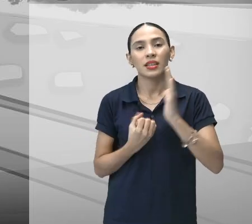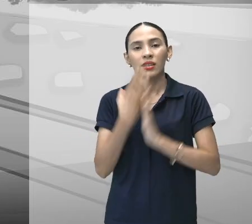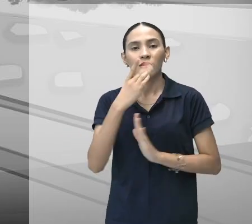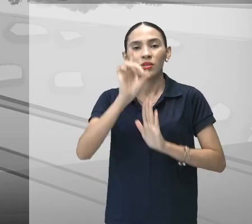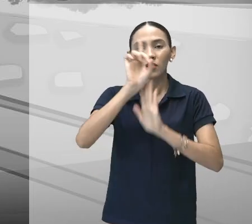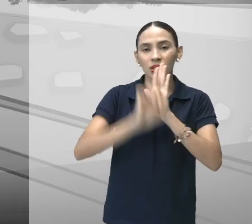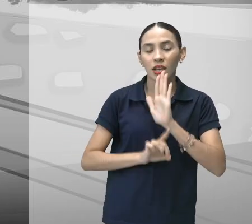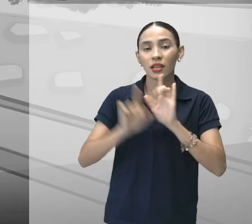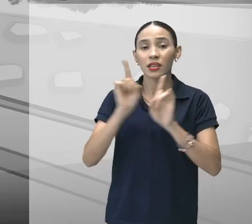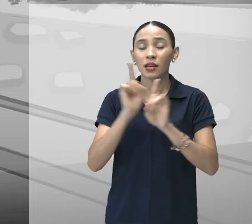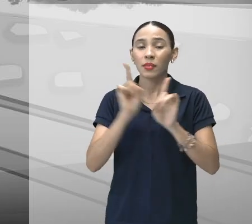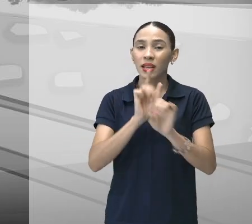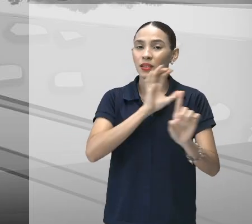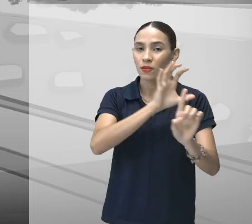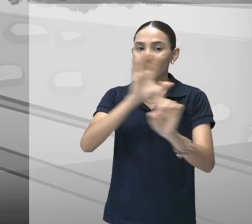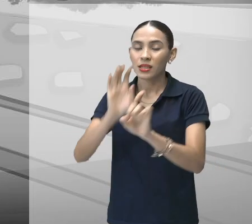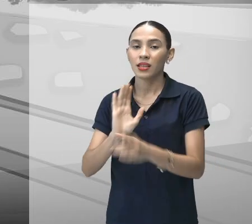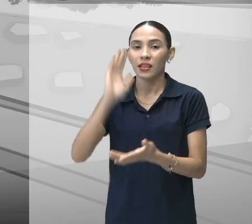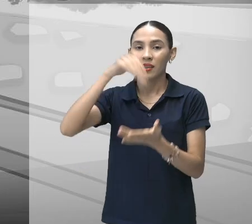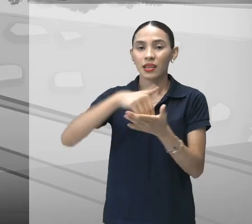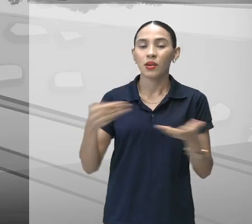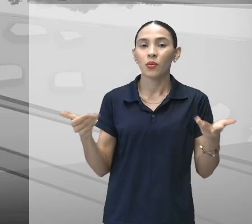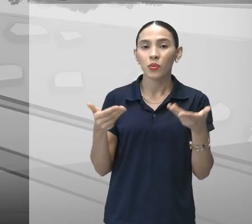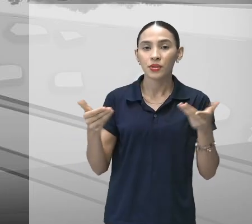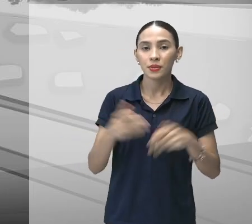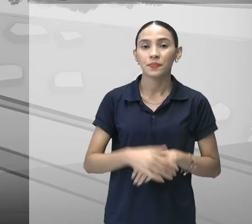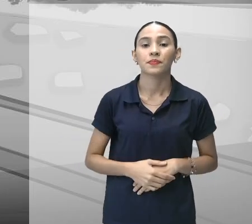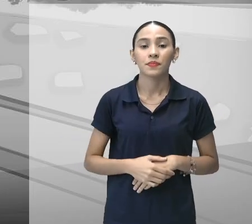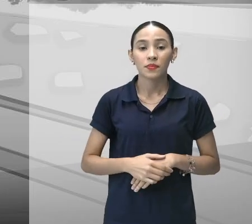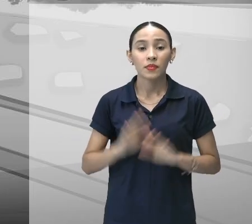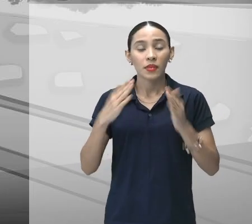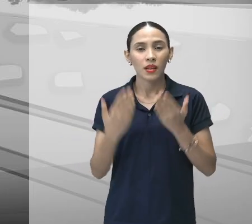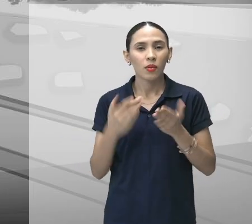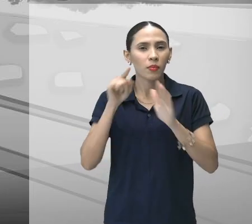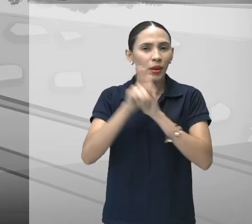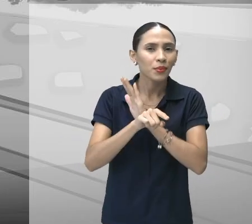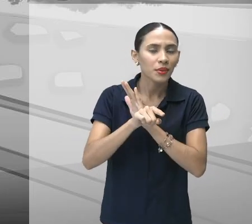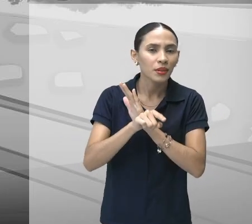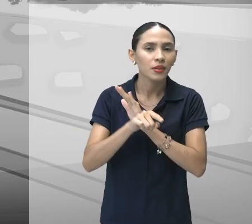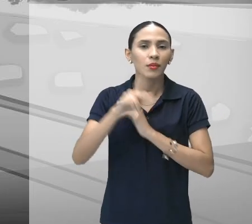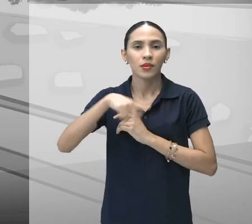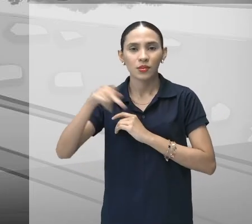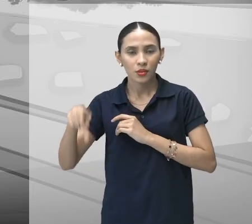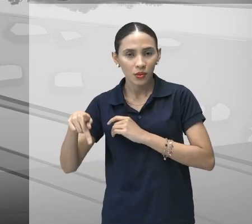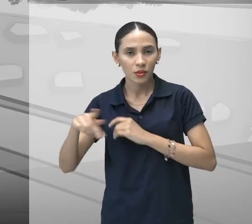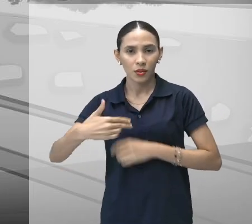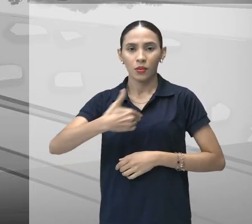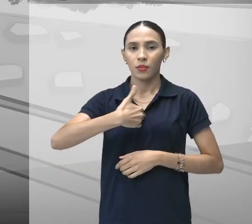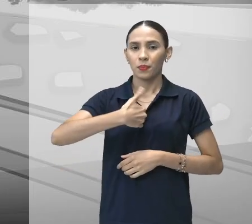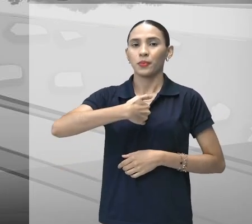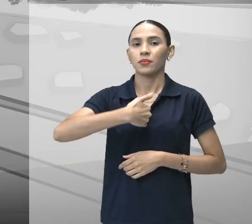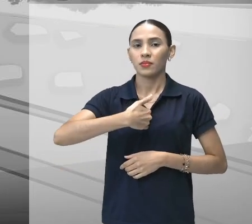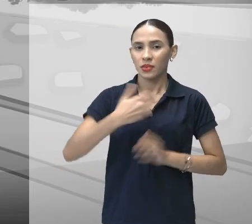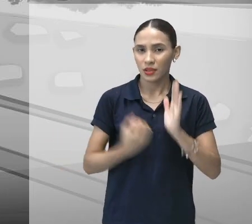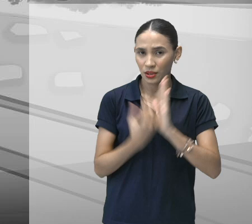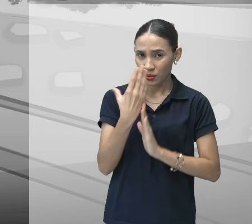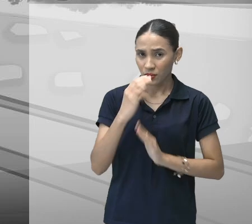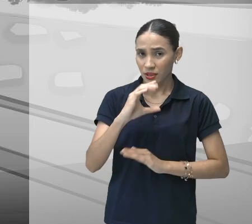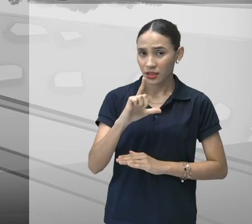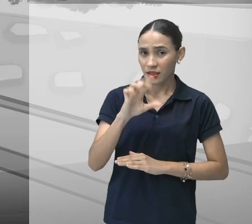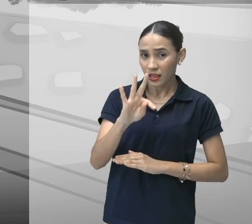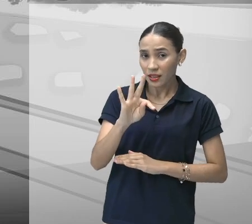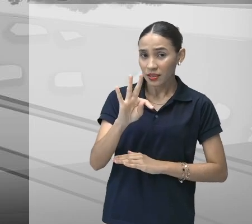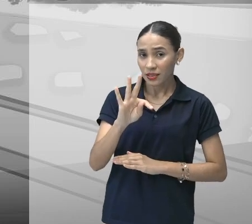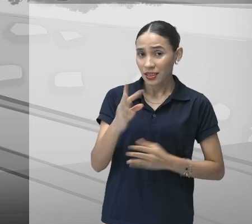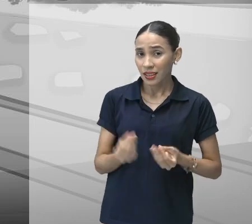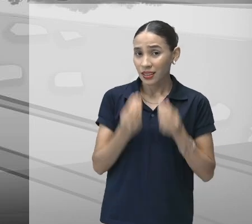inclusive reflete até nos dias de hoje. Aí surge a pergunta, professor, o Getúlio Vargas criou a CLT,